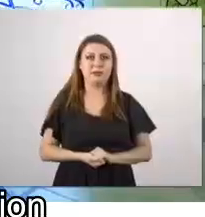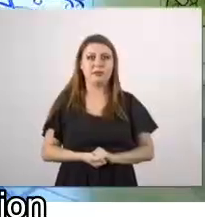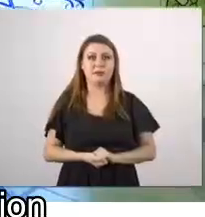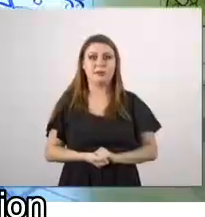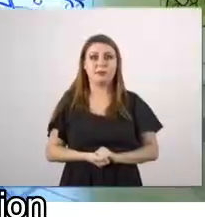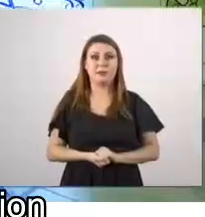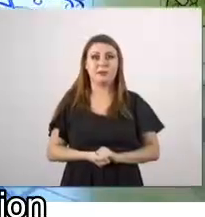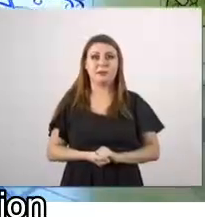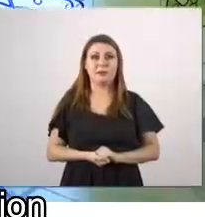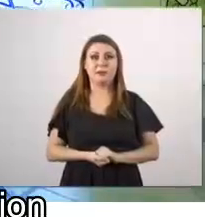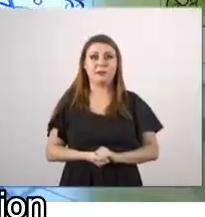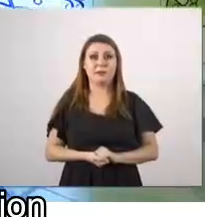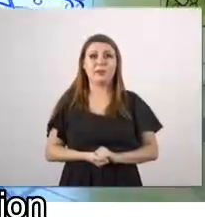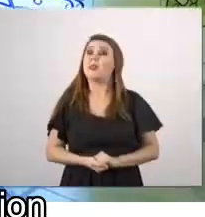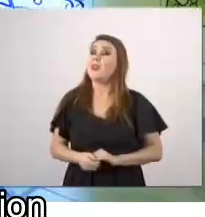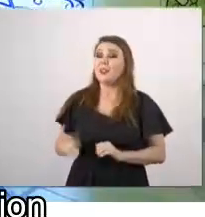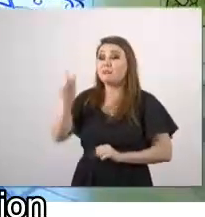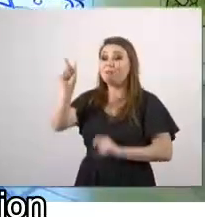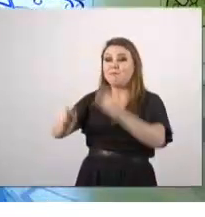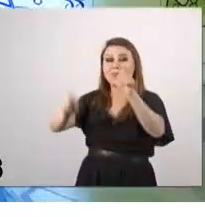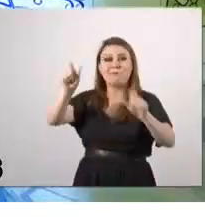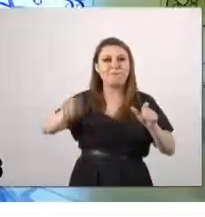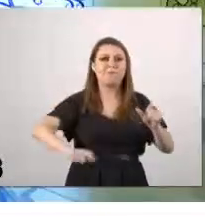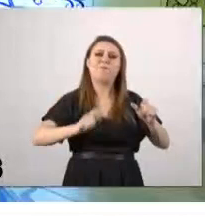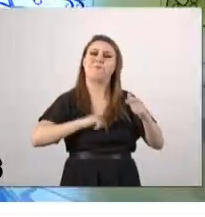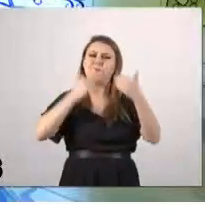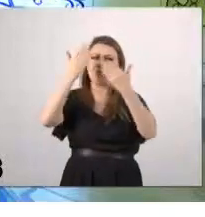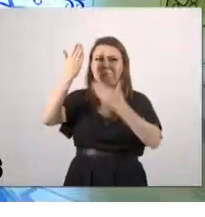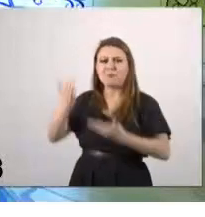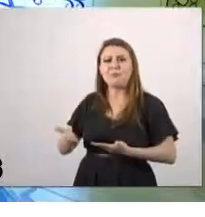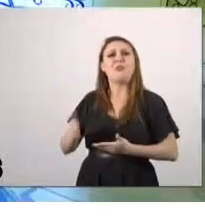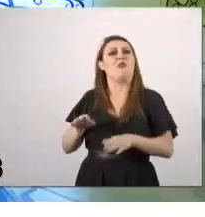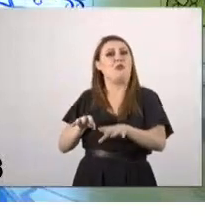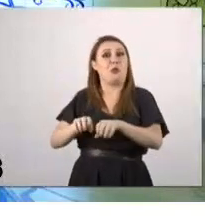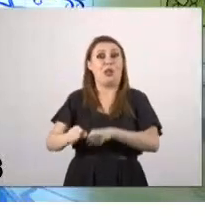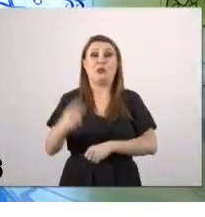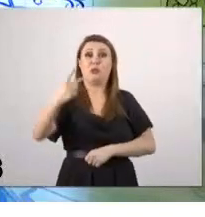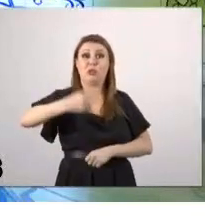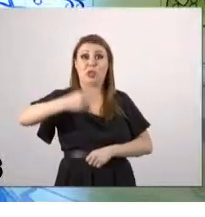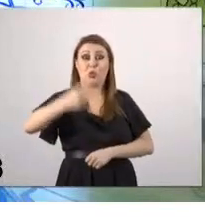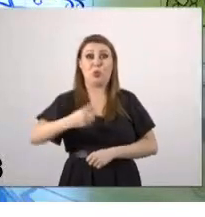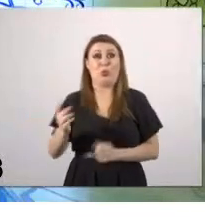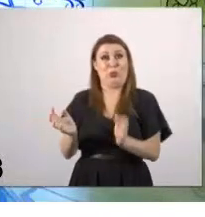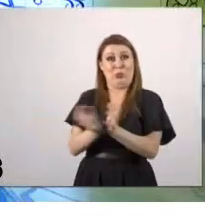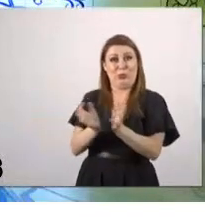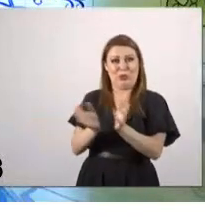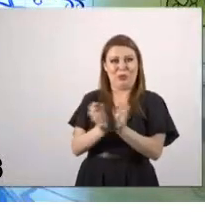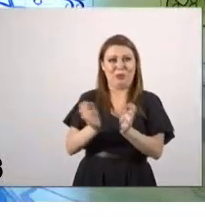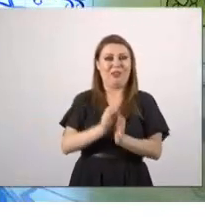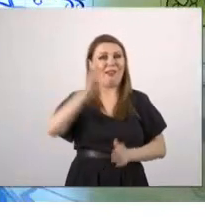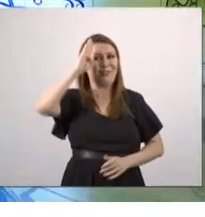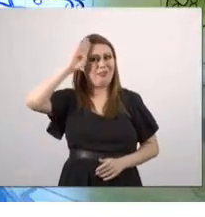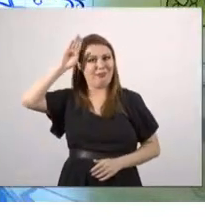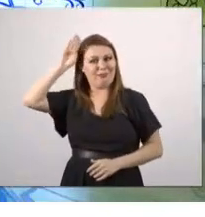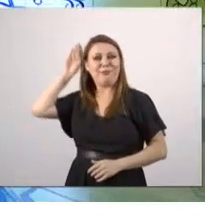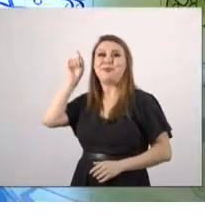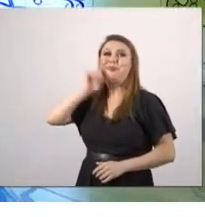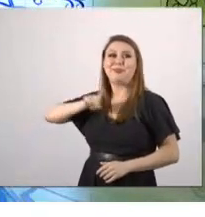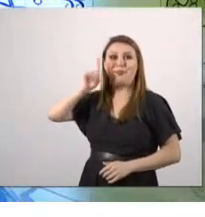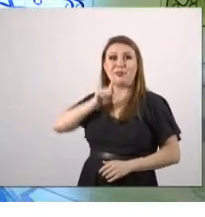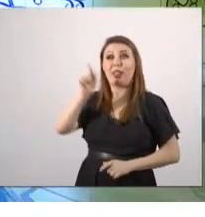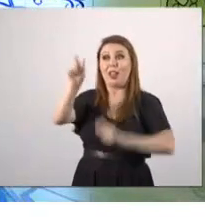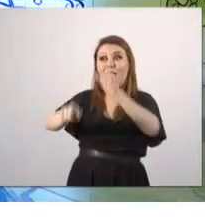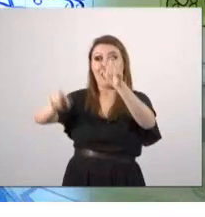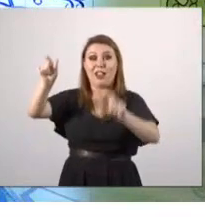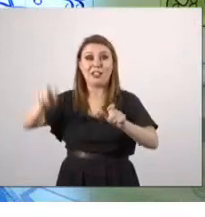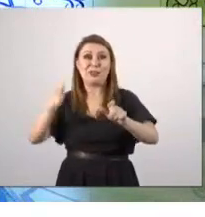Recebem neste momento nosso reconhecimento os concluintes da segunda turma do American Academy, que acabaram de